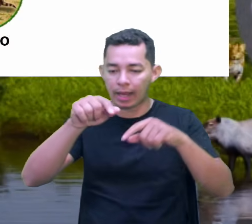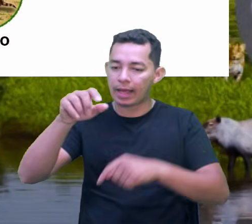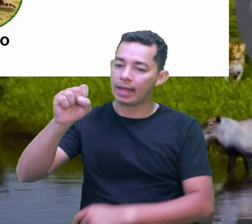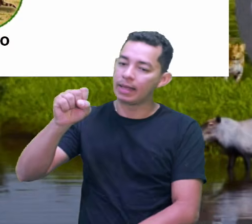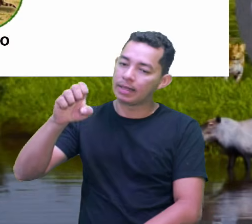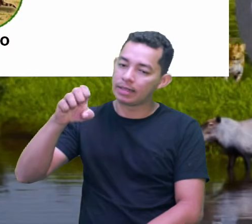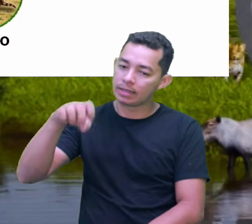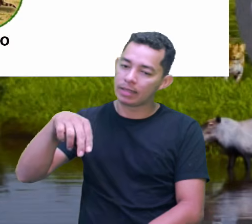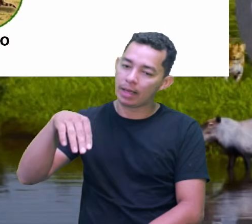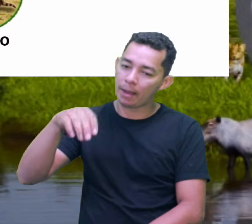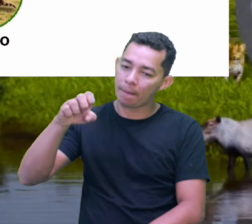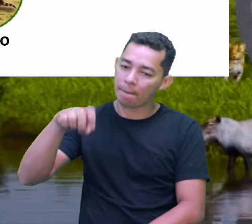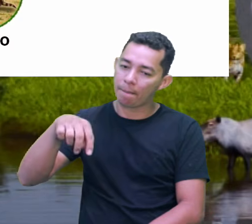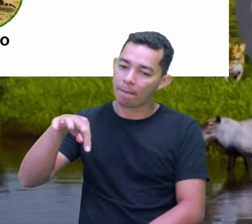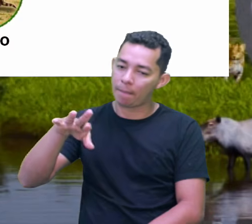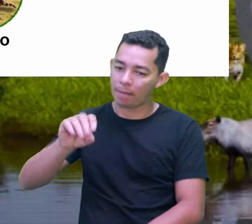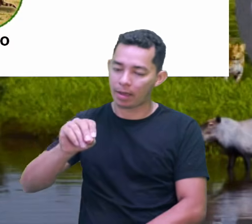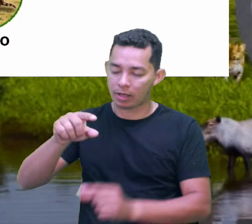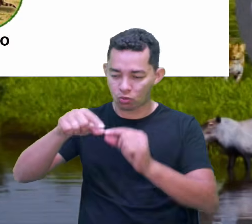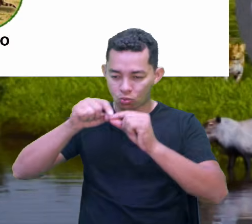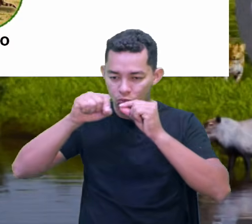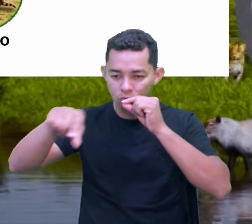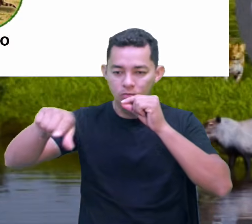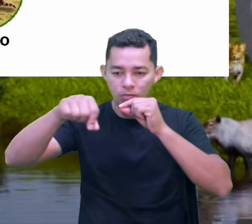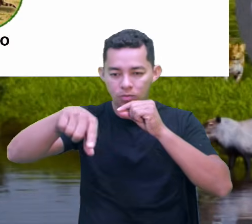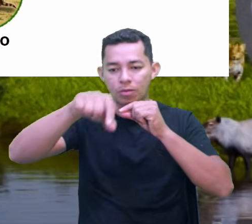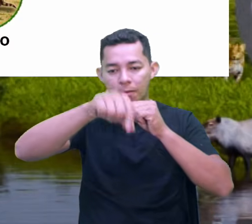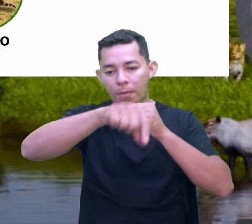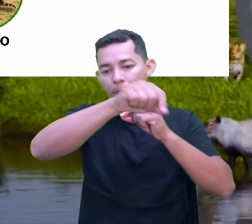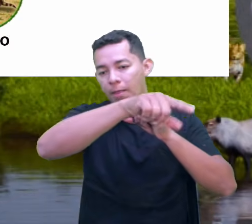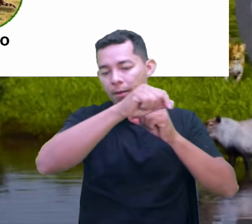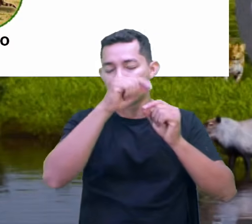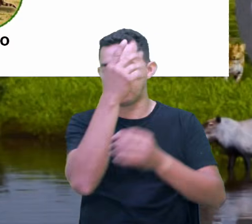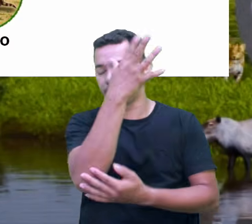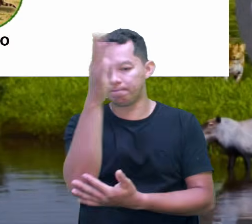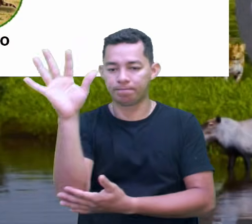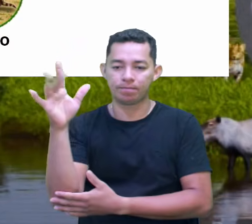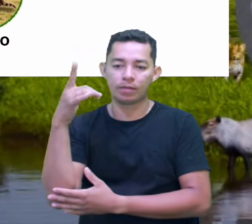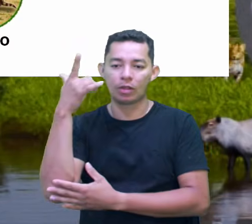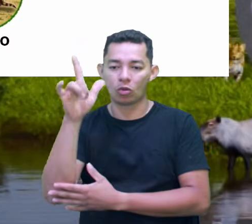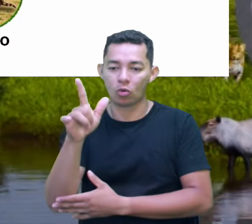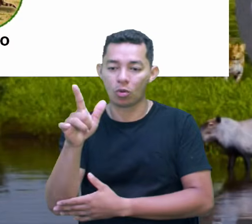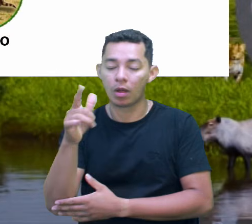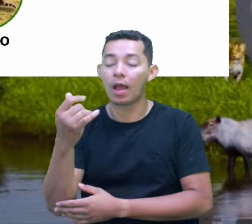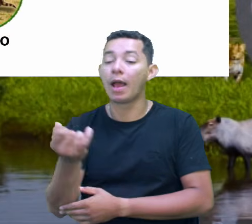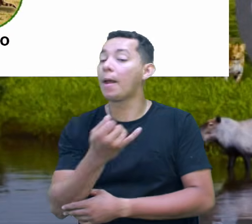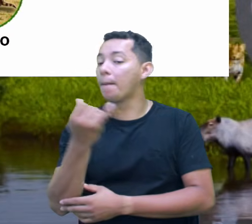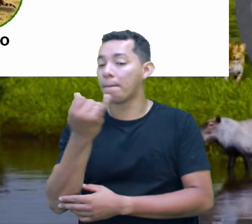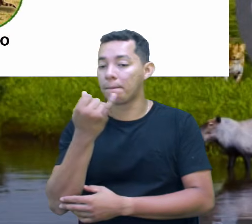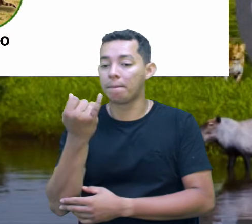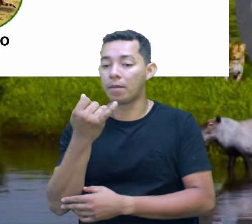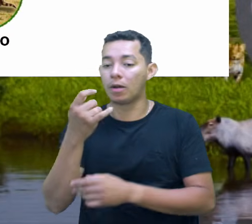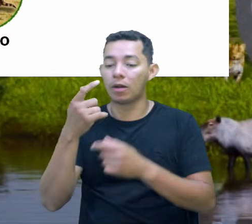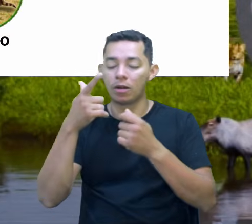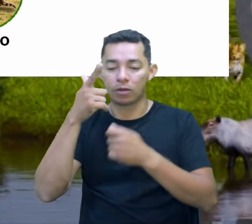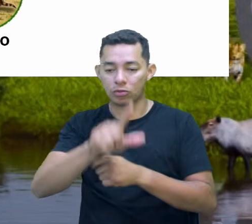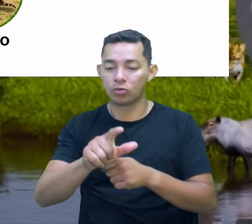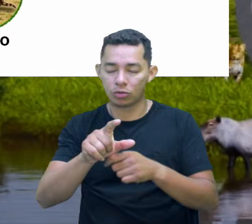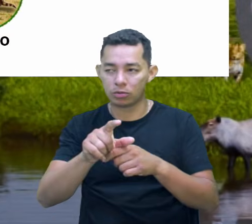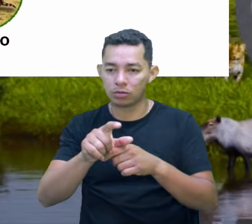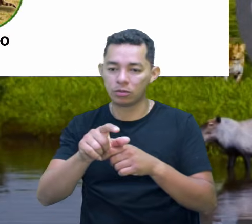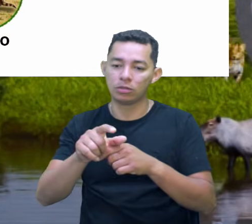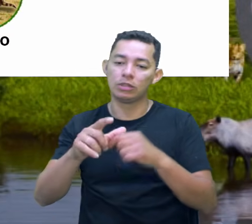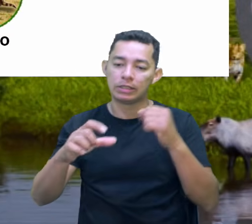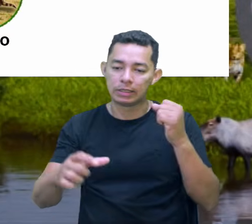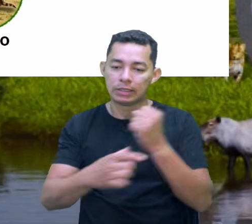essa distribuição de sementes na floresta, promovida, por exemplo, pelos pássaros, é muito importante para manter a biodiversidade do